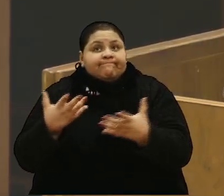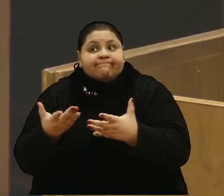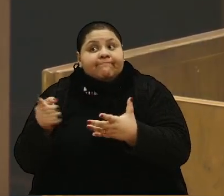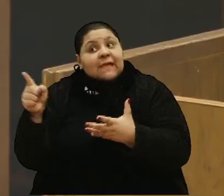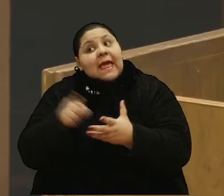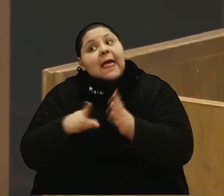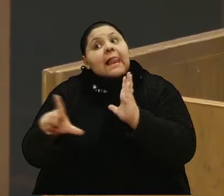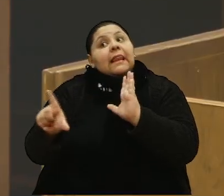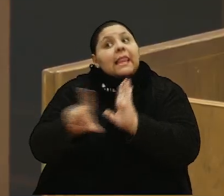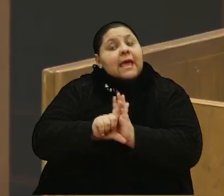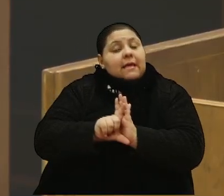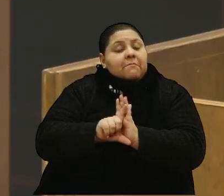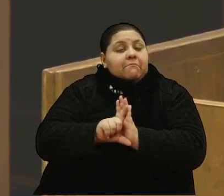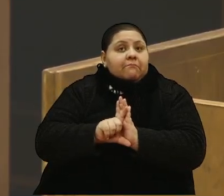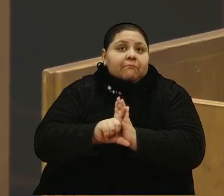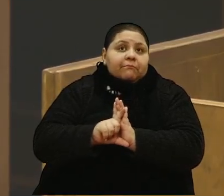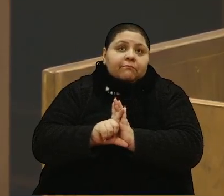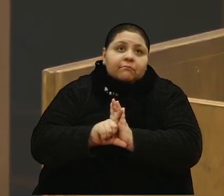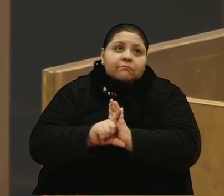lei.